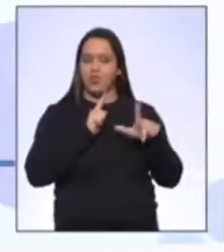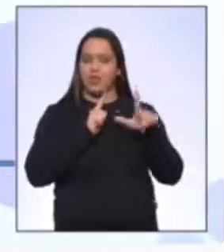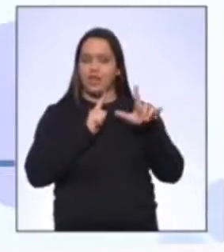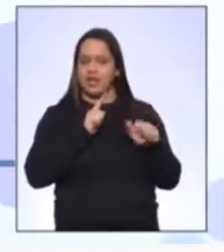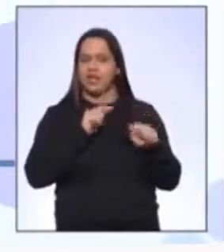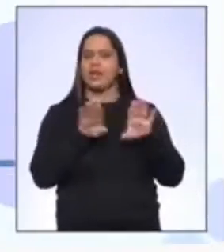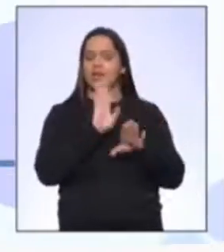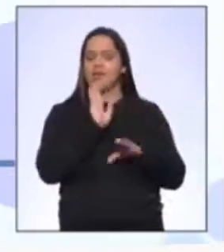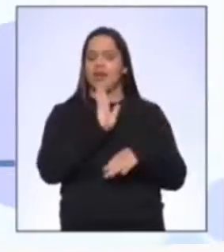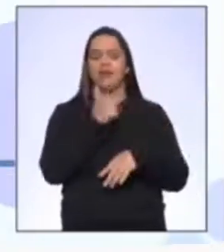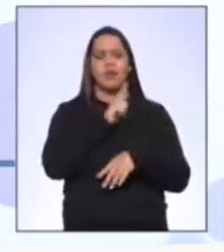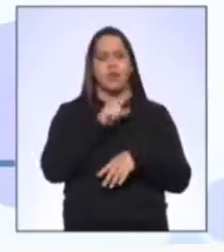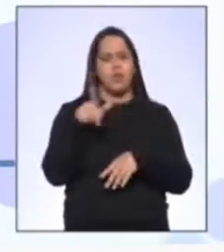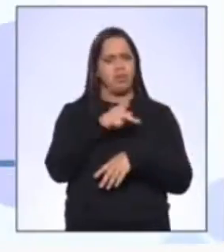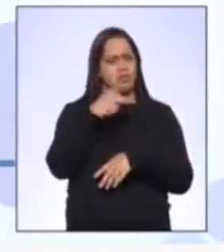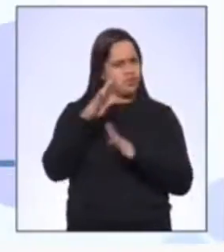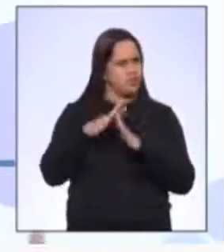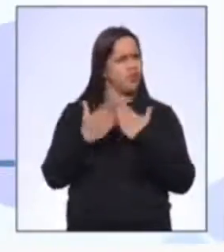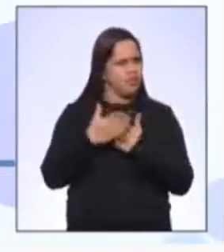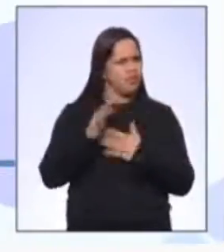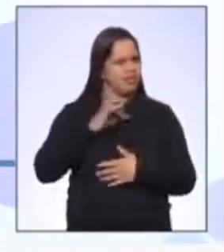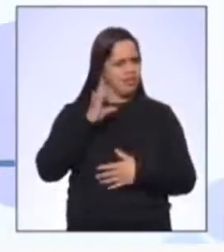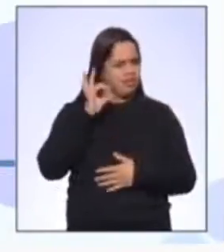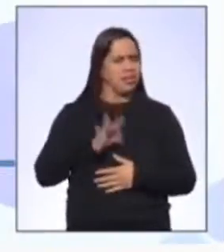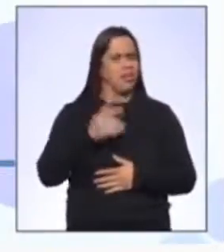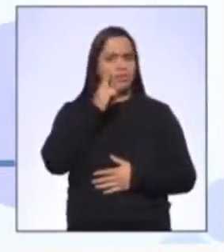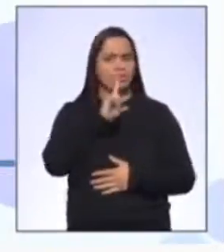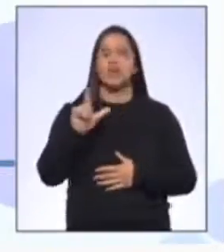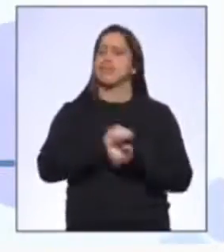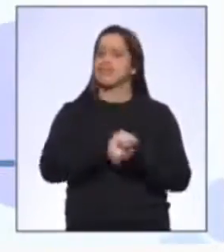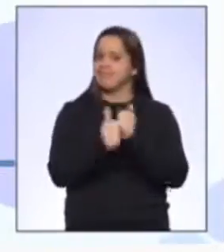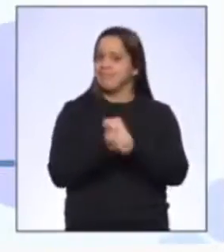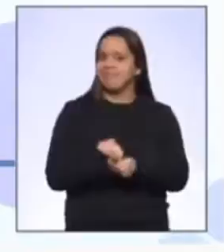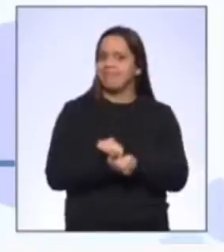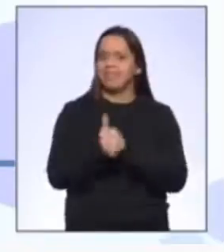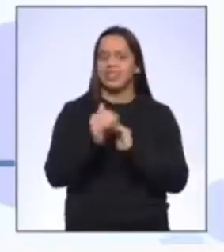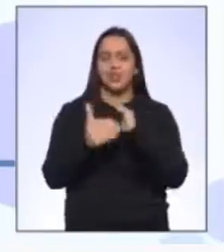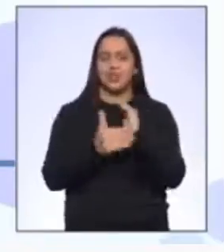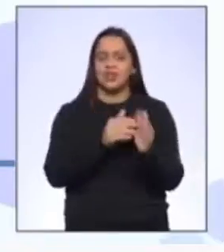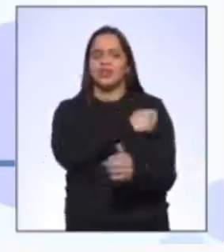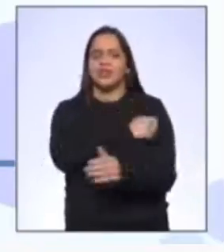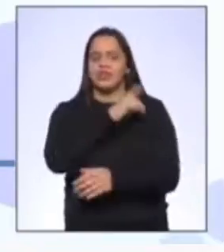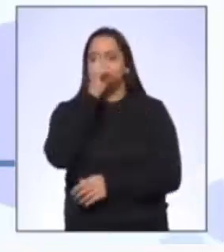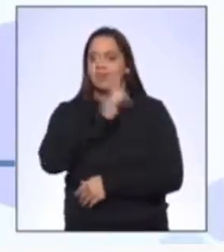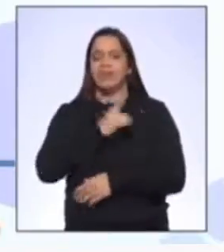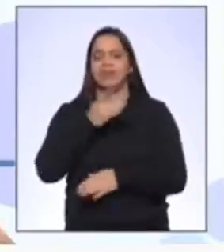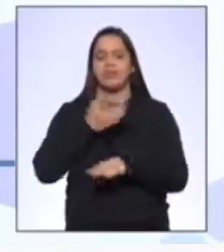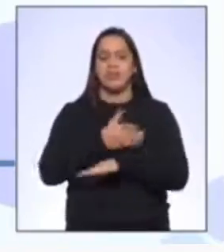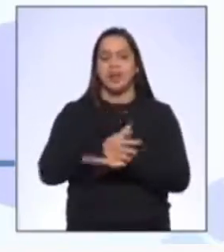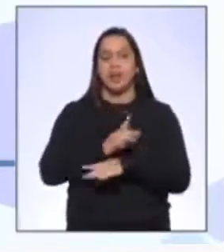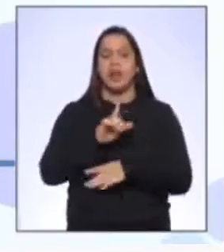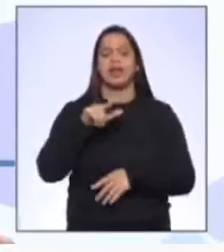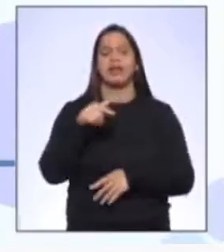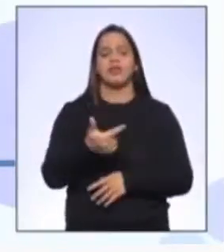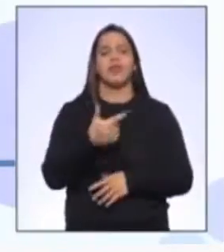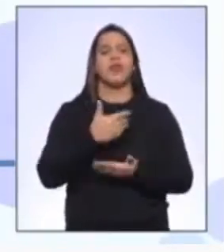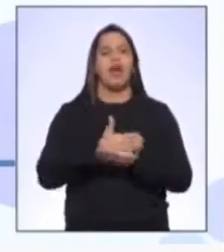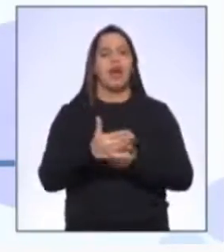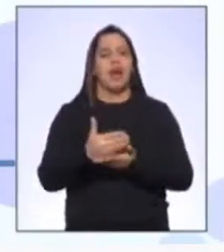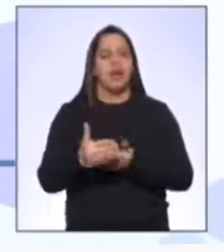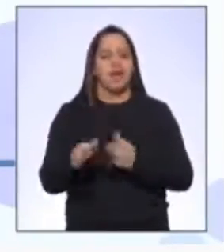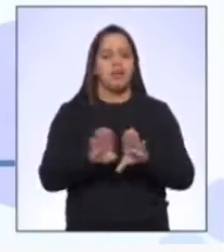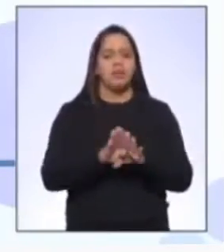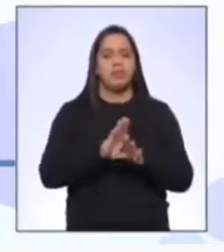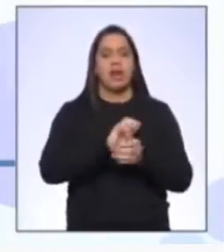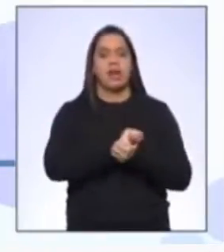conseguem fazer essas adaptações para os estudantes participarem e no quando vai se tornando na questão do atleta